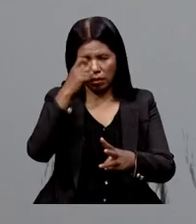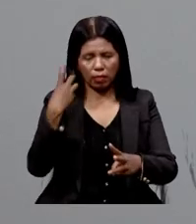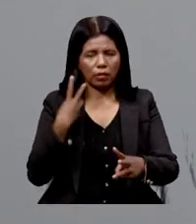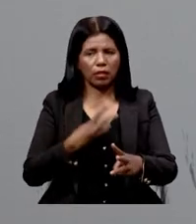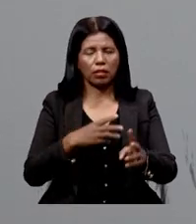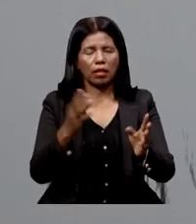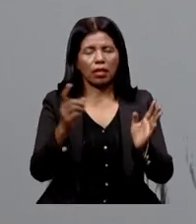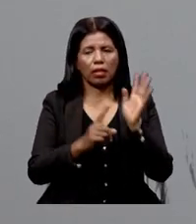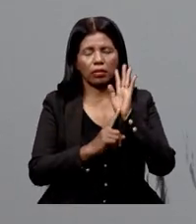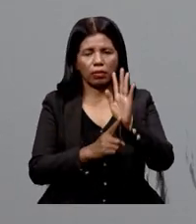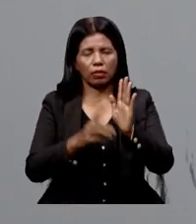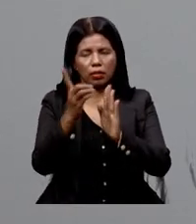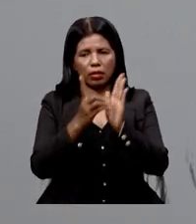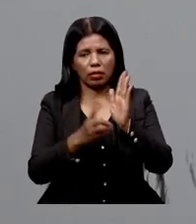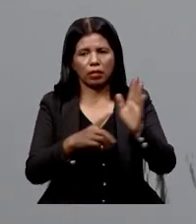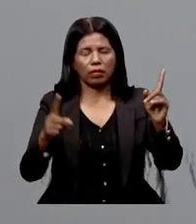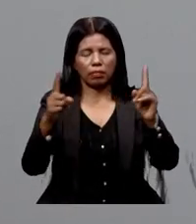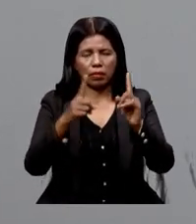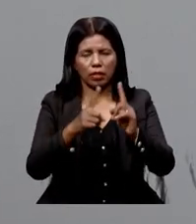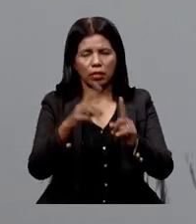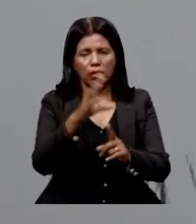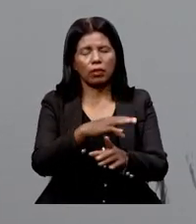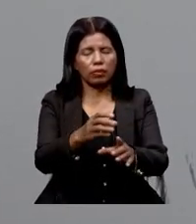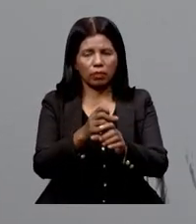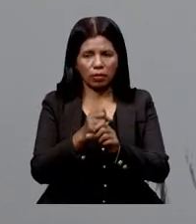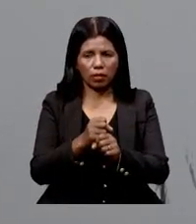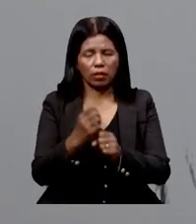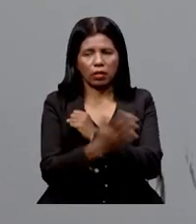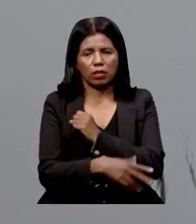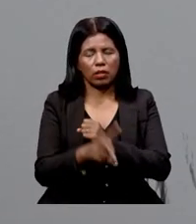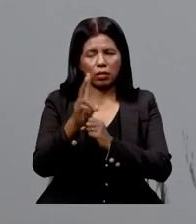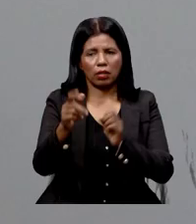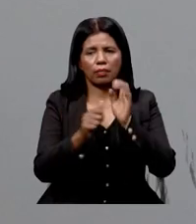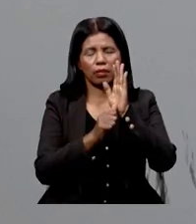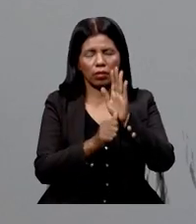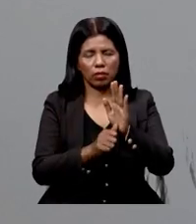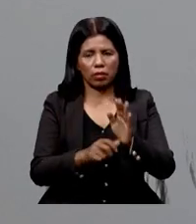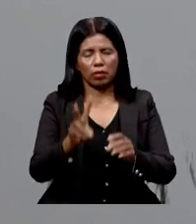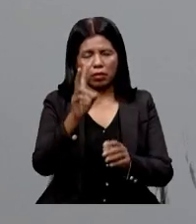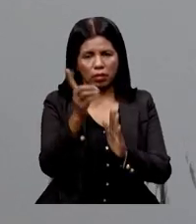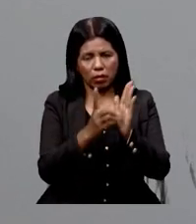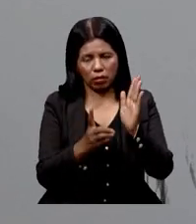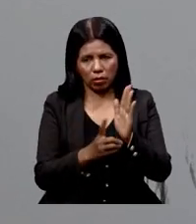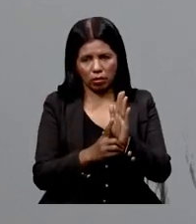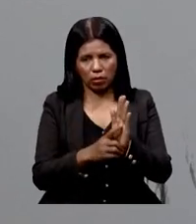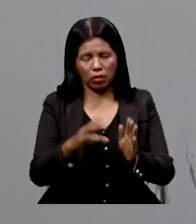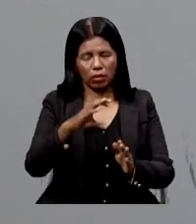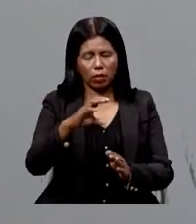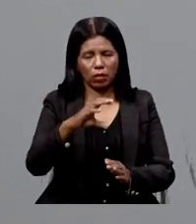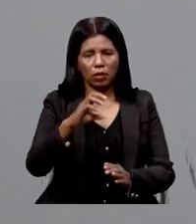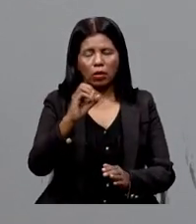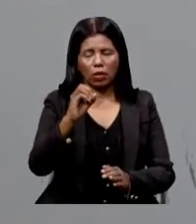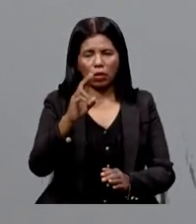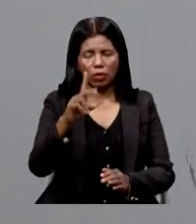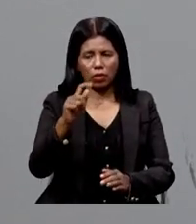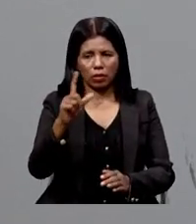update dados ba ya survey antau país ruane sira update dados antau Guatemala mai ocupo